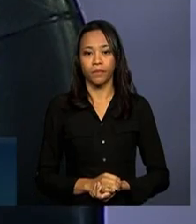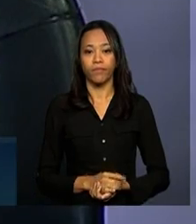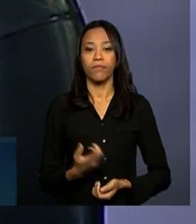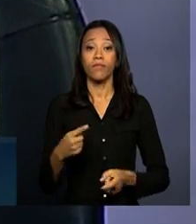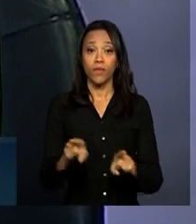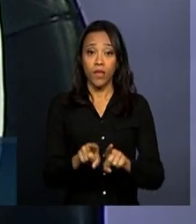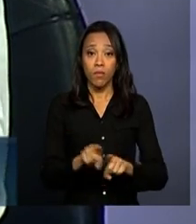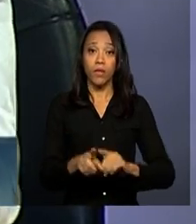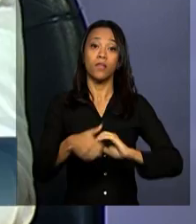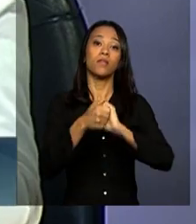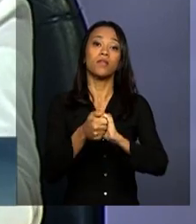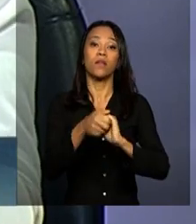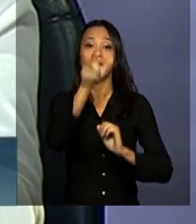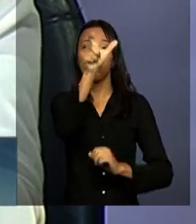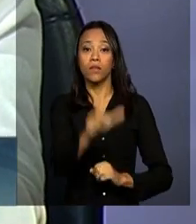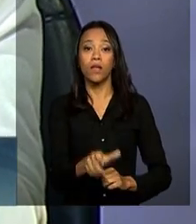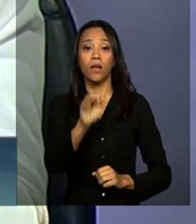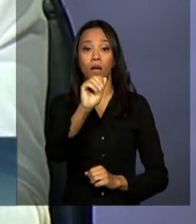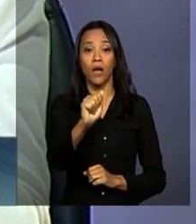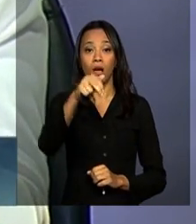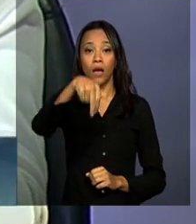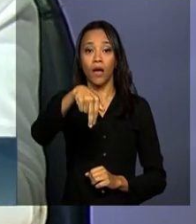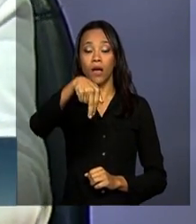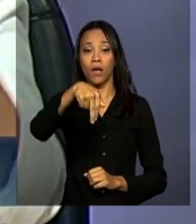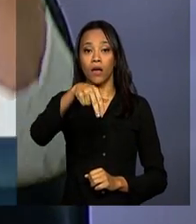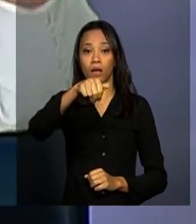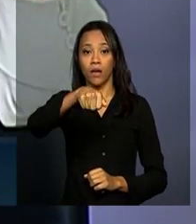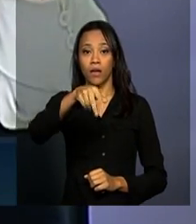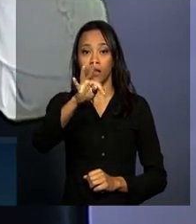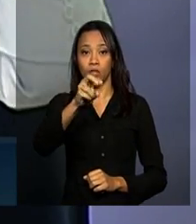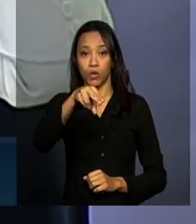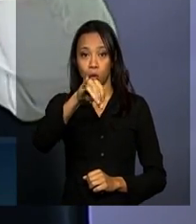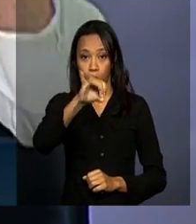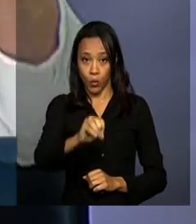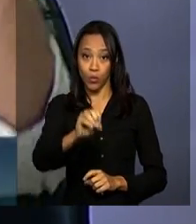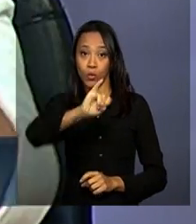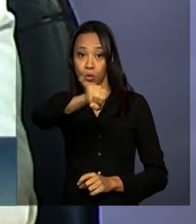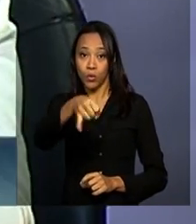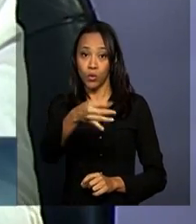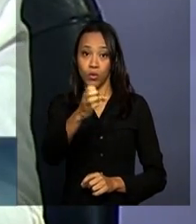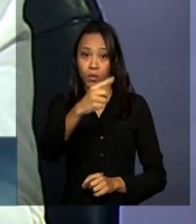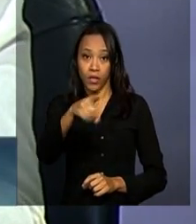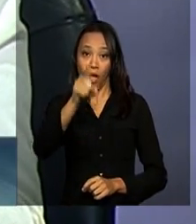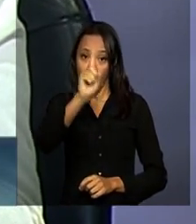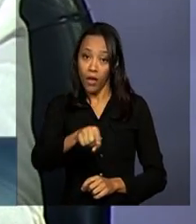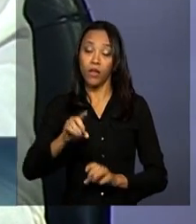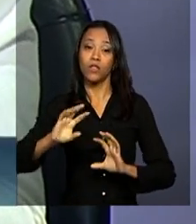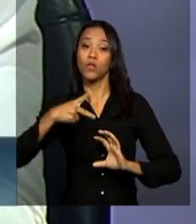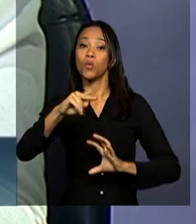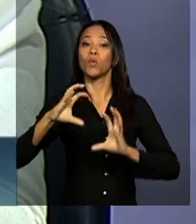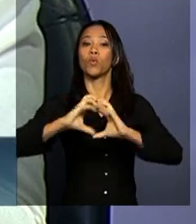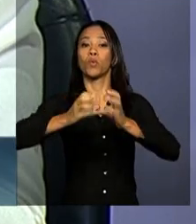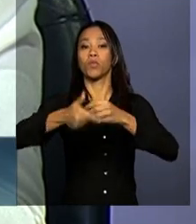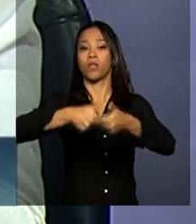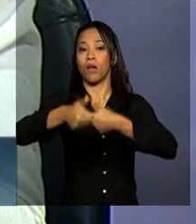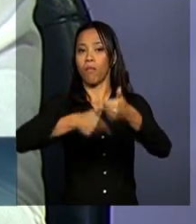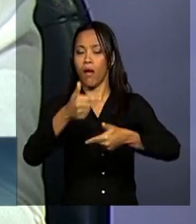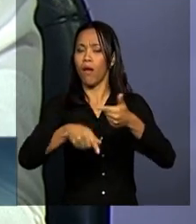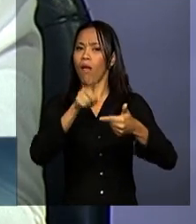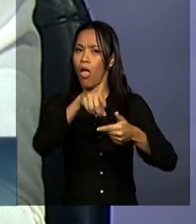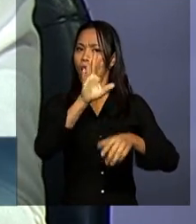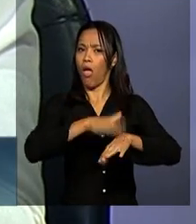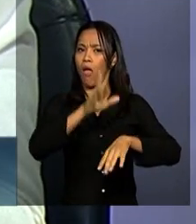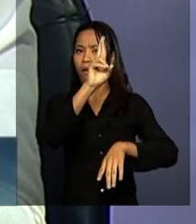saudar também o Antônio José e toda a sua equipe, né, que na Secretaria Nacional de Políticas, né, para as Pessoas com Deficiência,